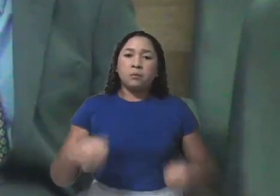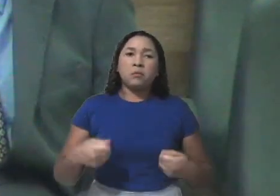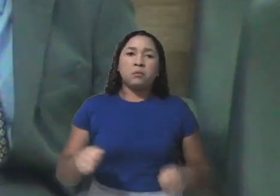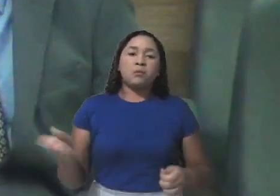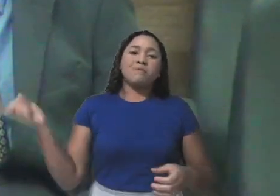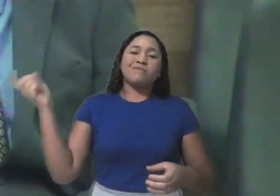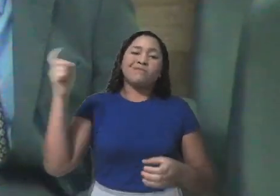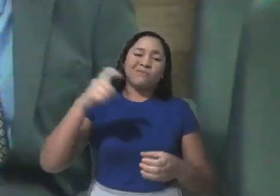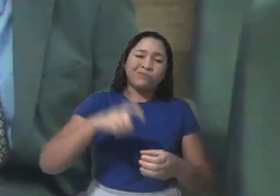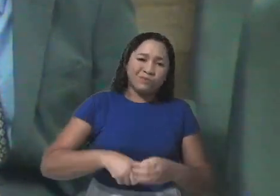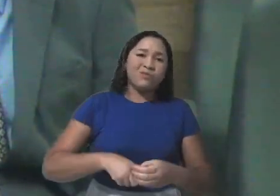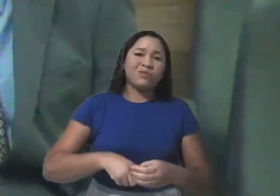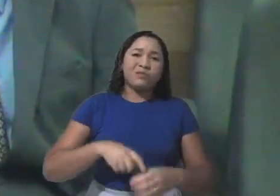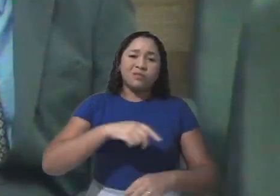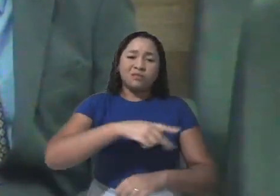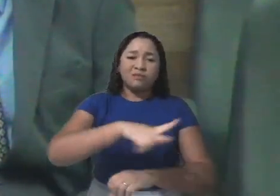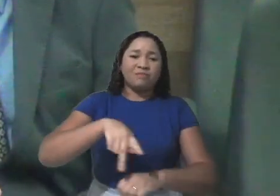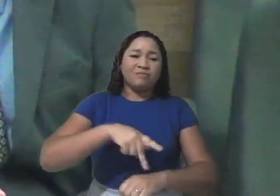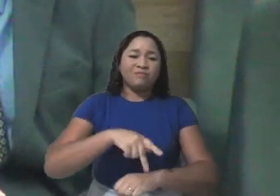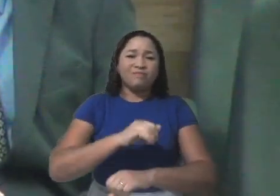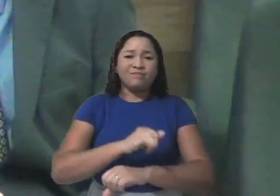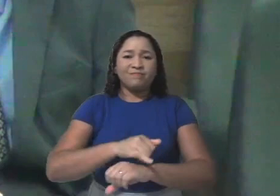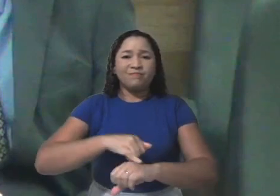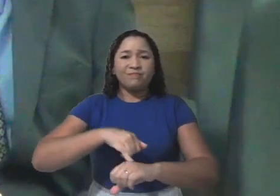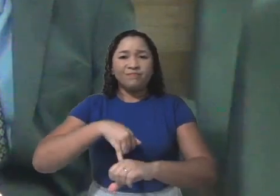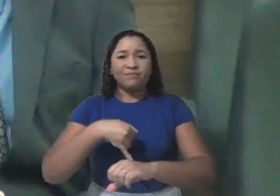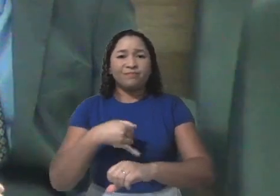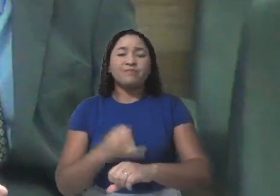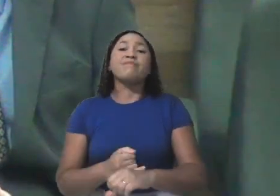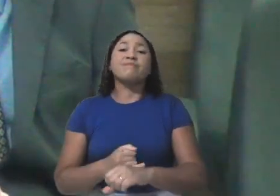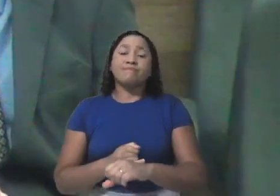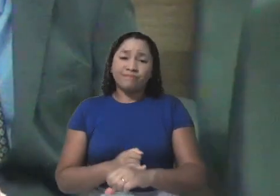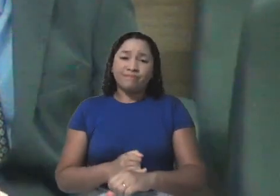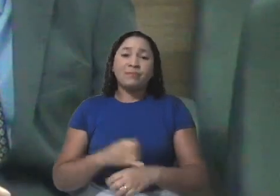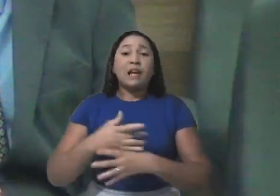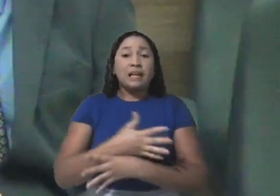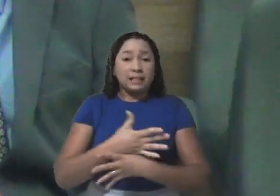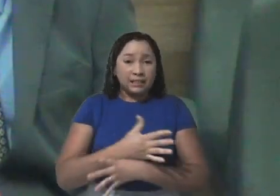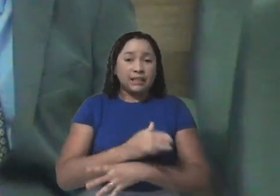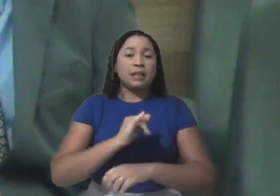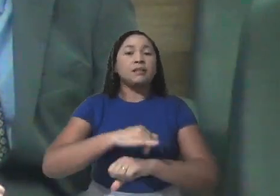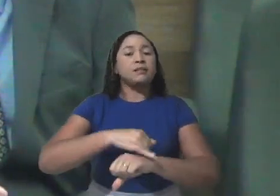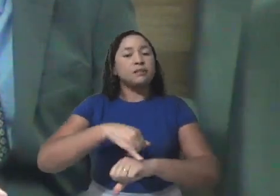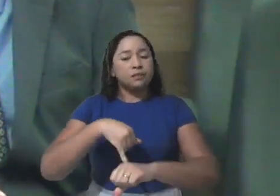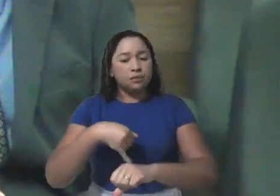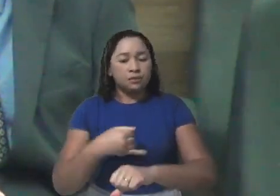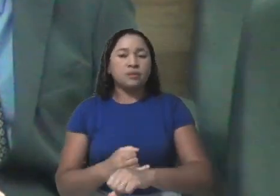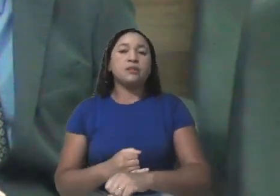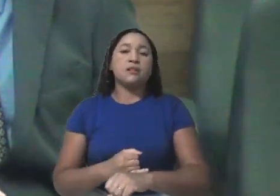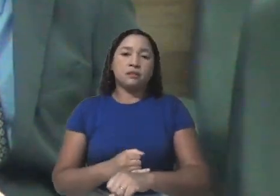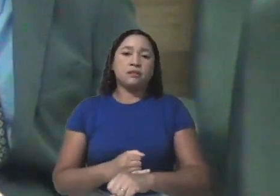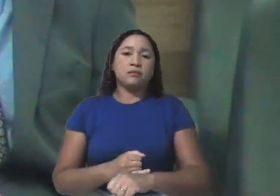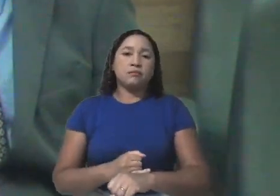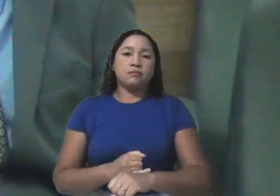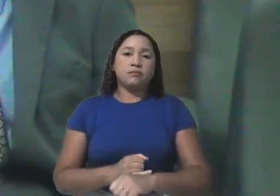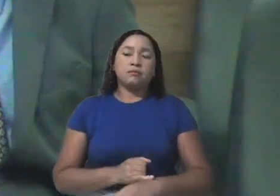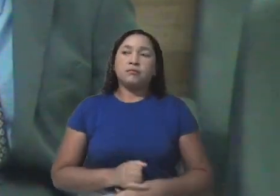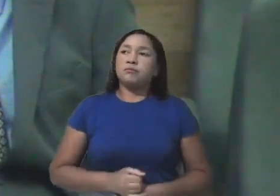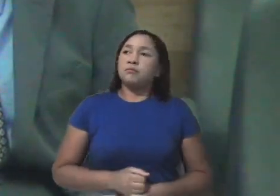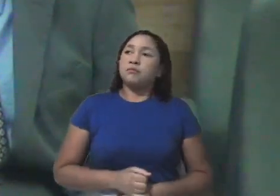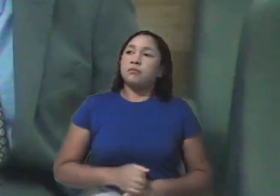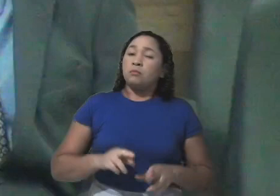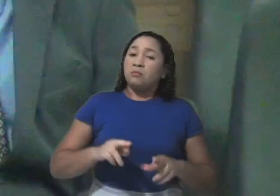apostólico para decidir se era ou não para adotar os